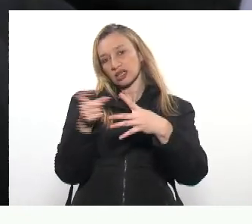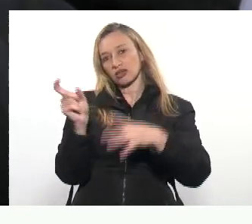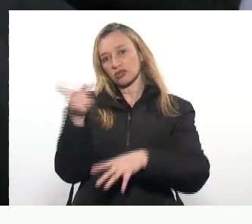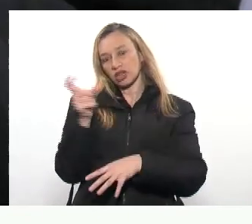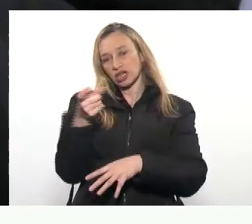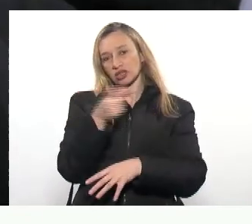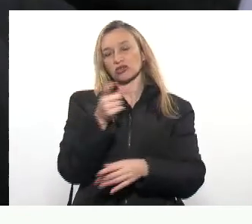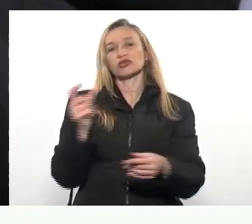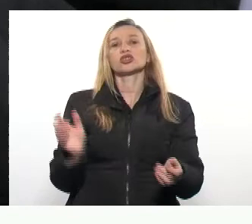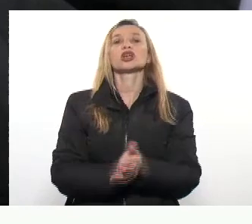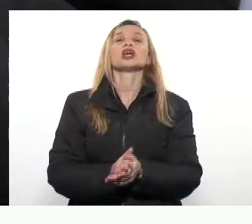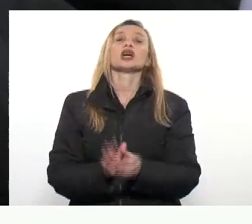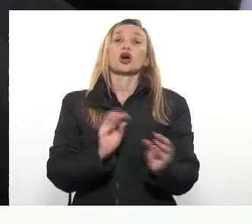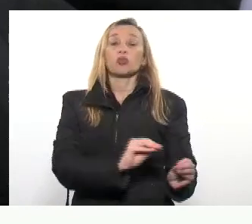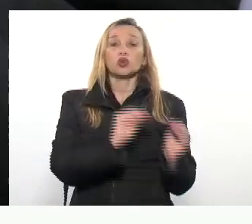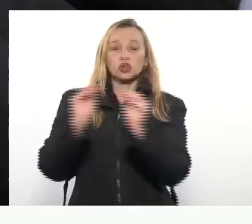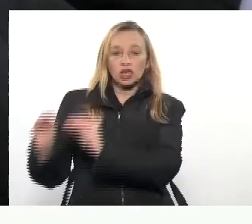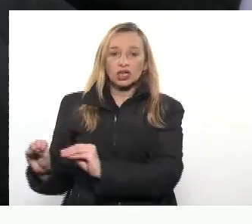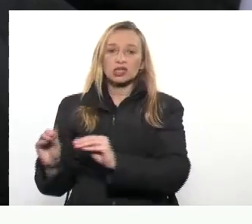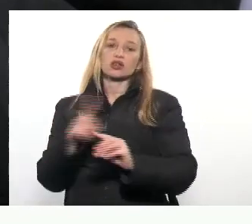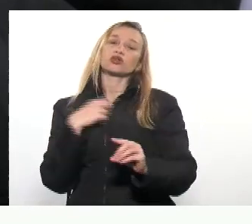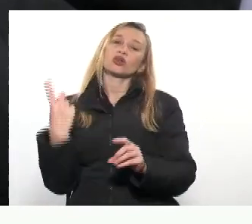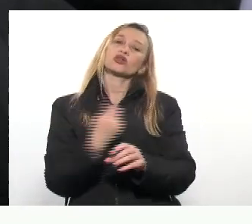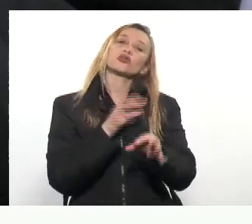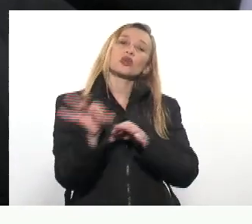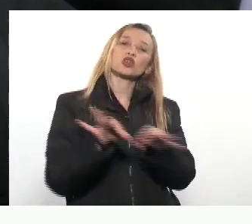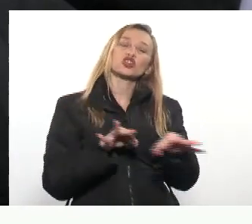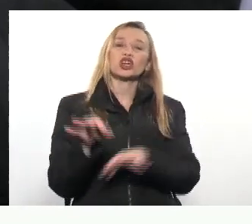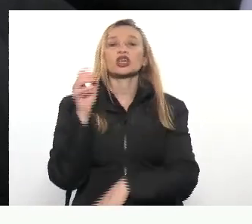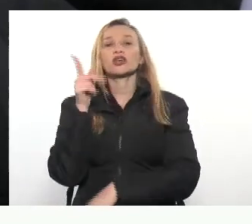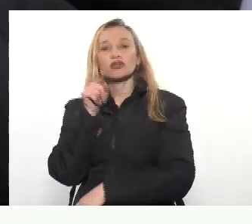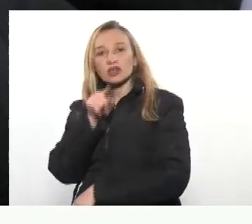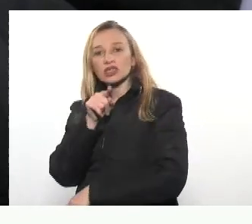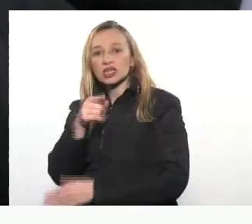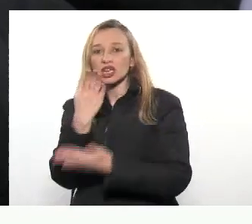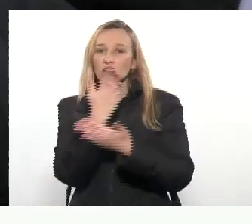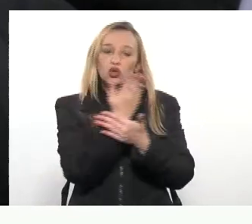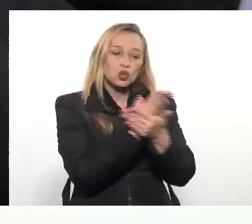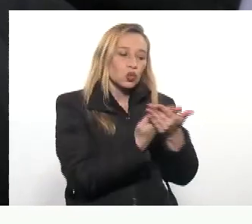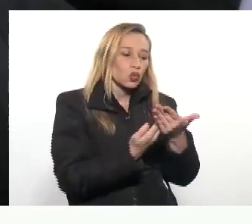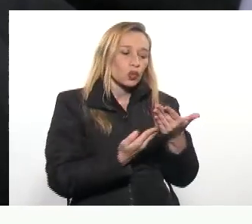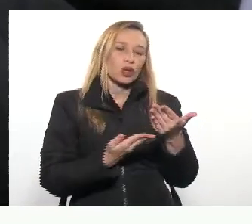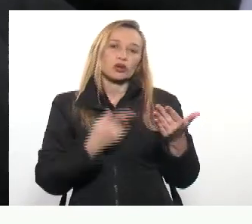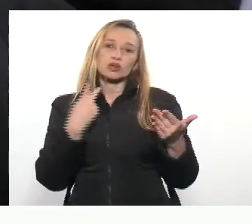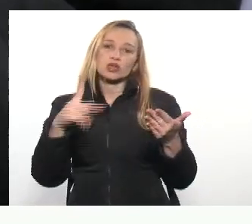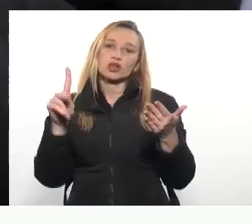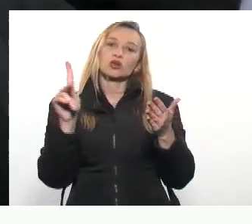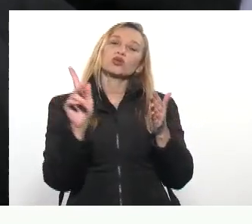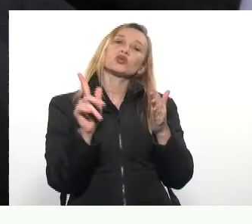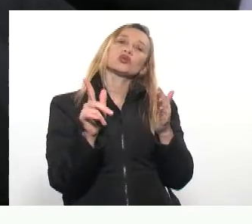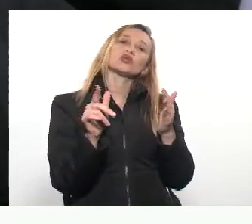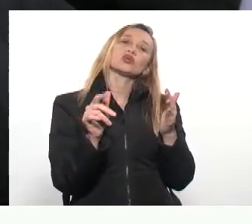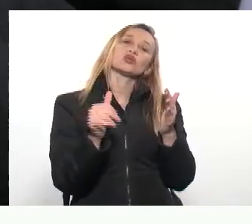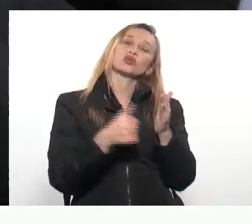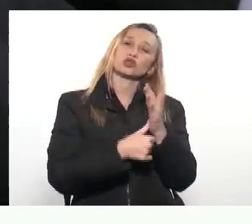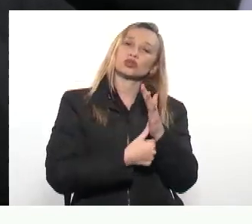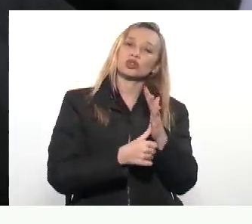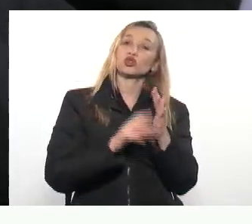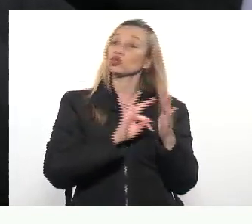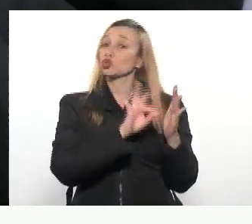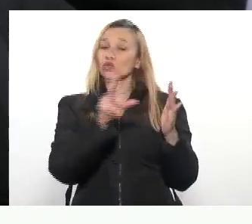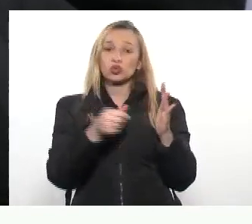domicílio, nosso projeto é que você escaneie seu documento e faça toda a transferência de